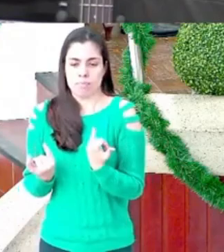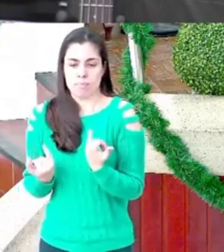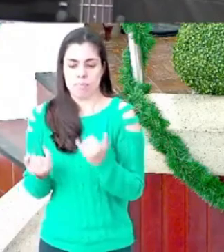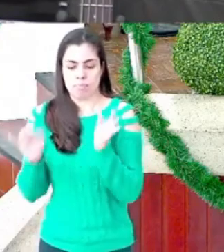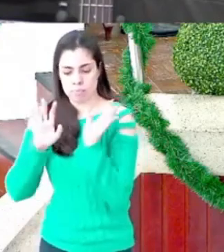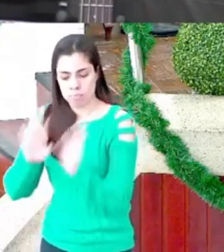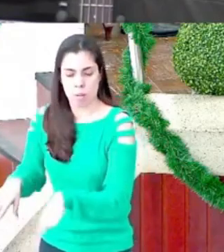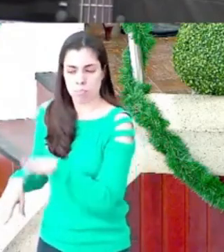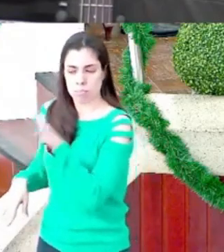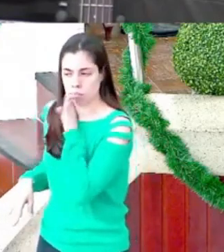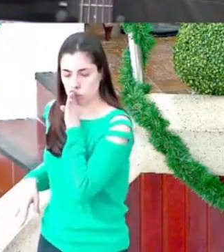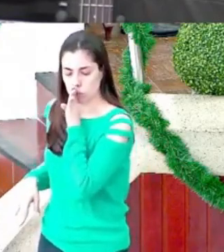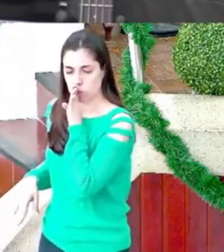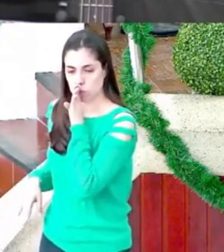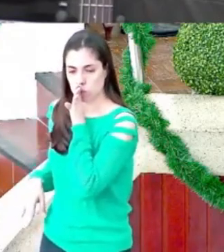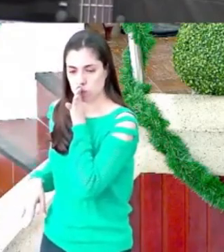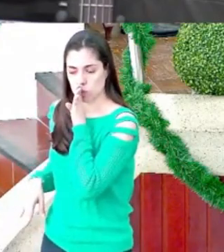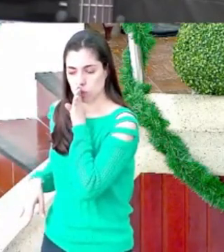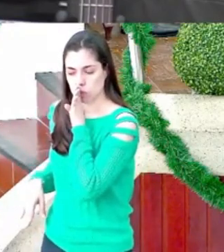cale-se.